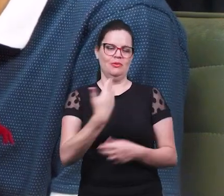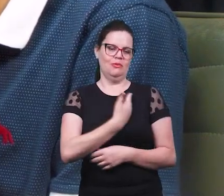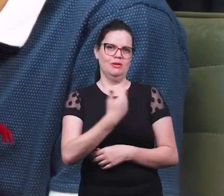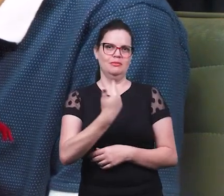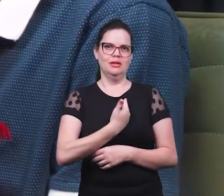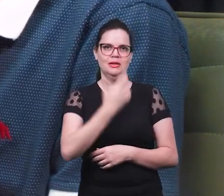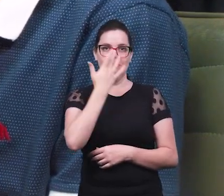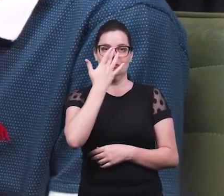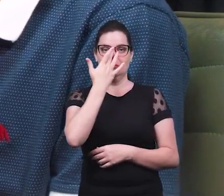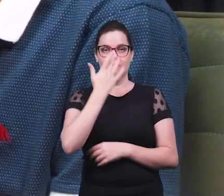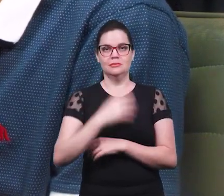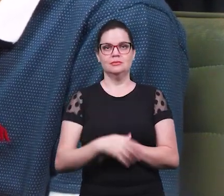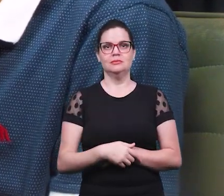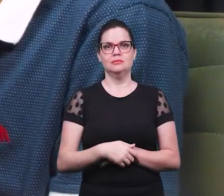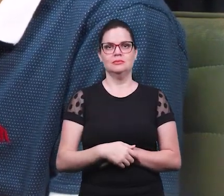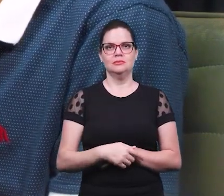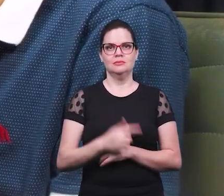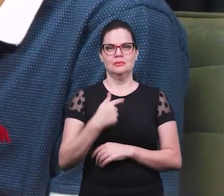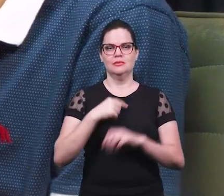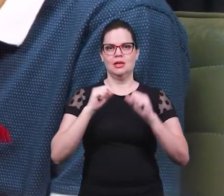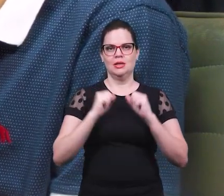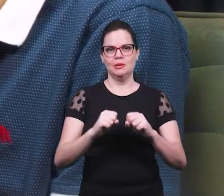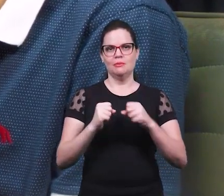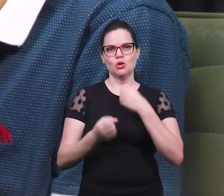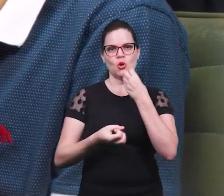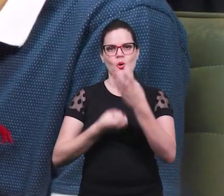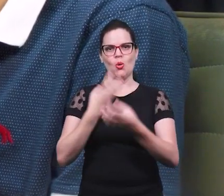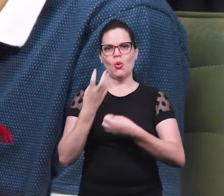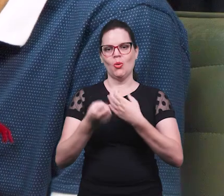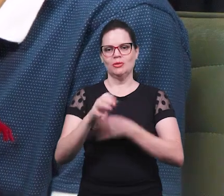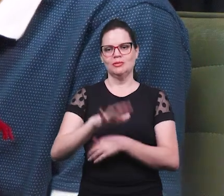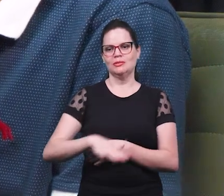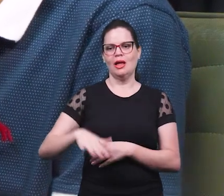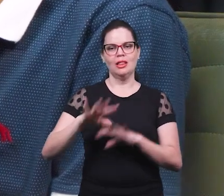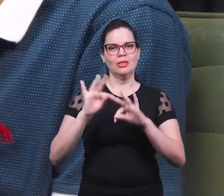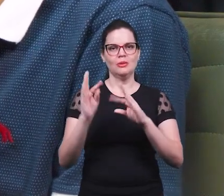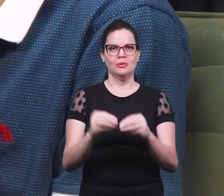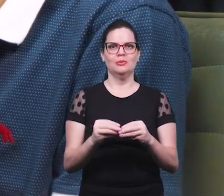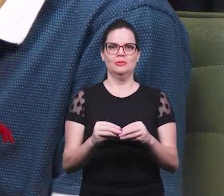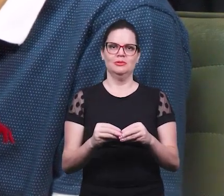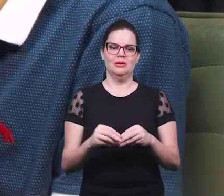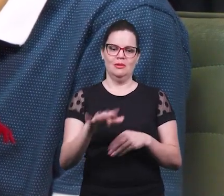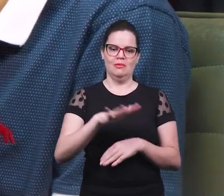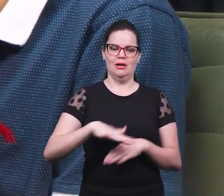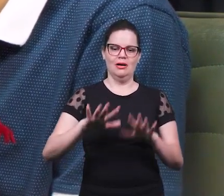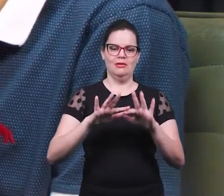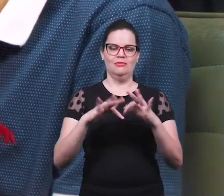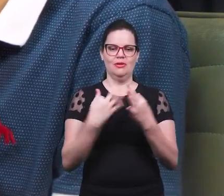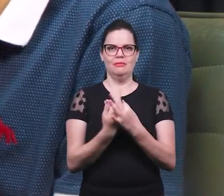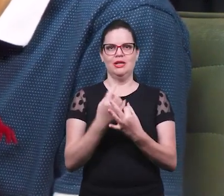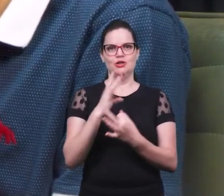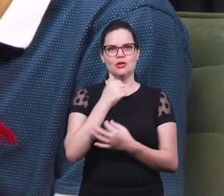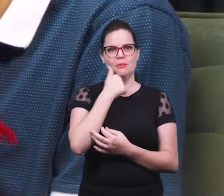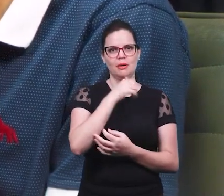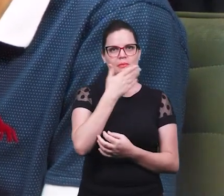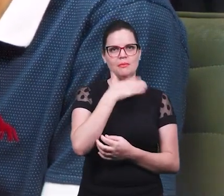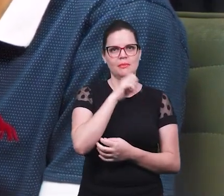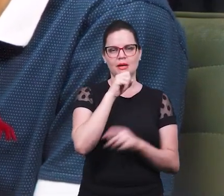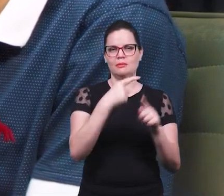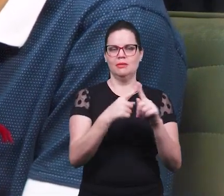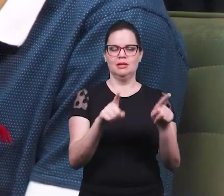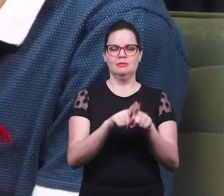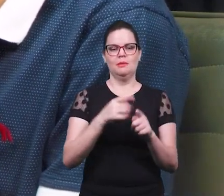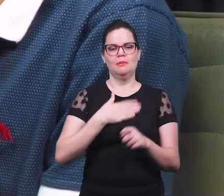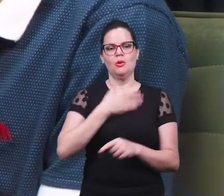amizade, assim, e eu posso dividir um espaço familiar não só com os meus pais, mas com o meu irmão também,